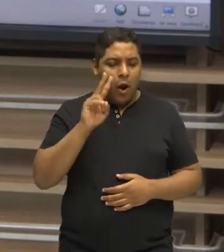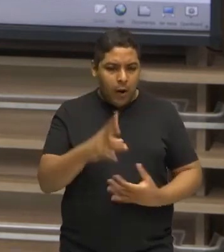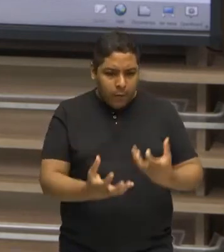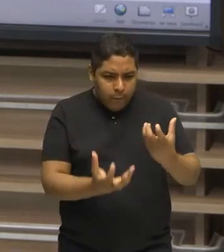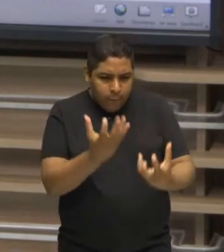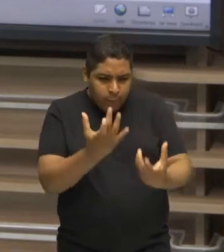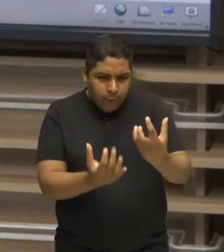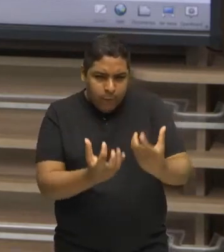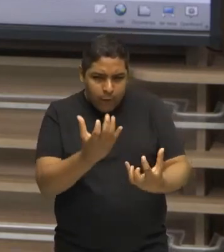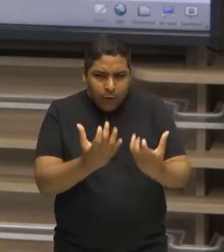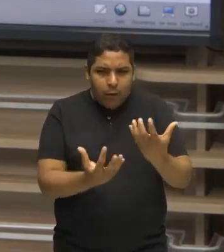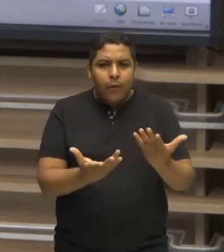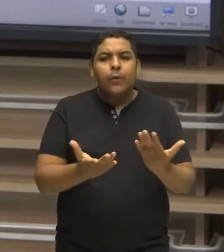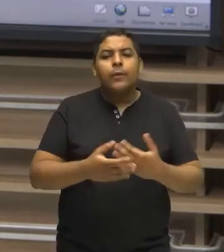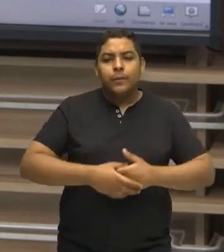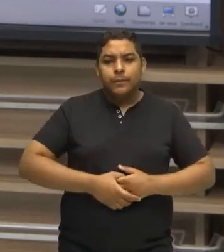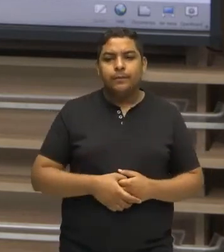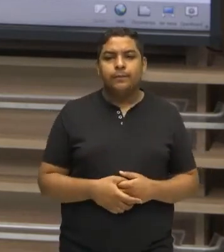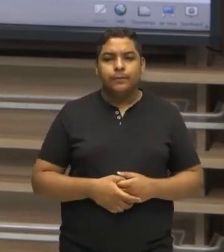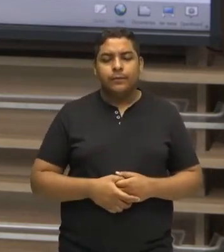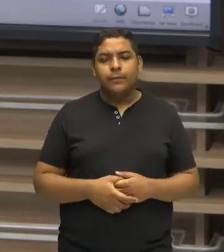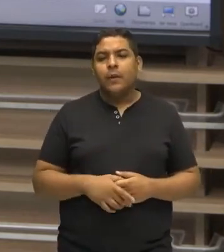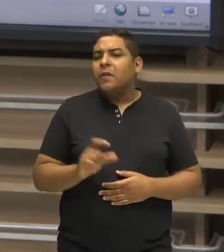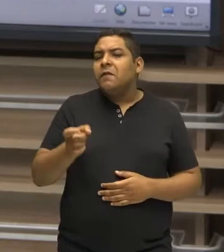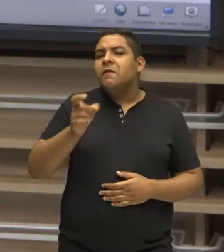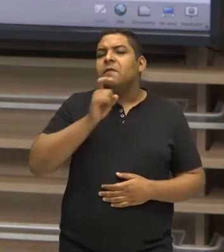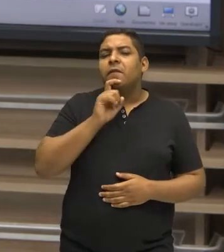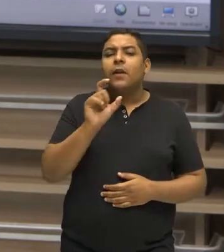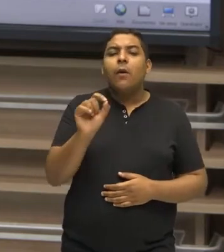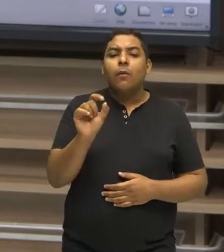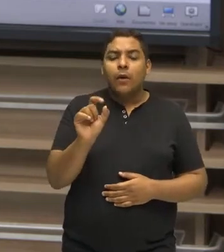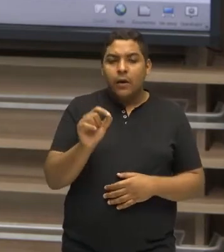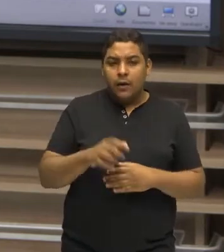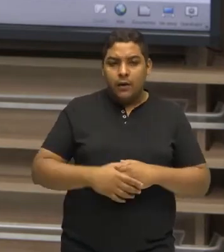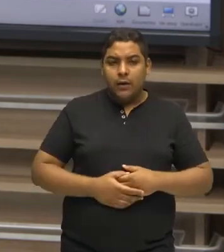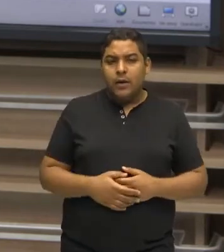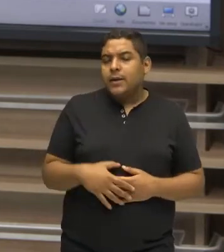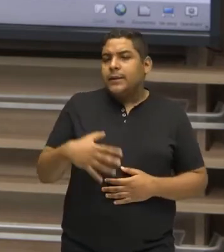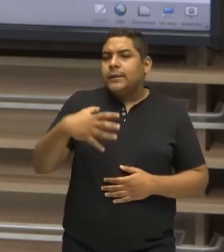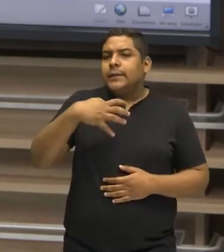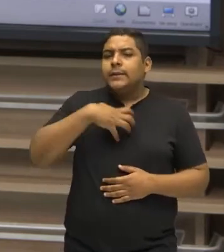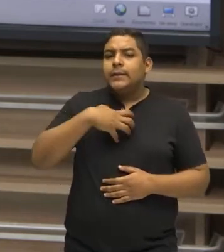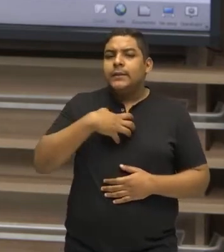isso? Como vocês podem ver. E as cores frias, elas causam sensação.